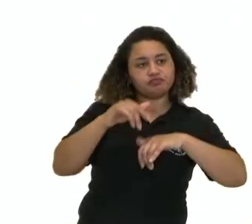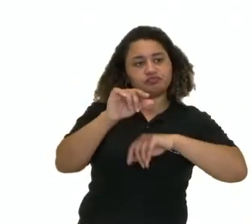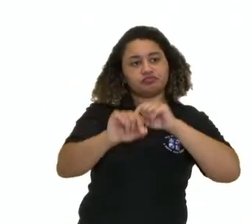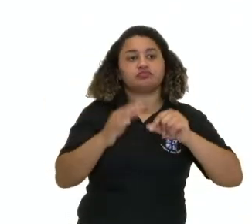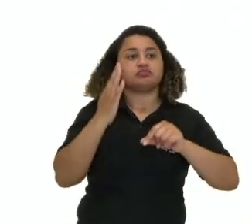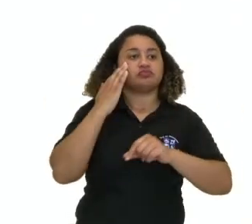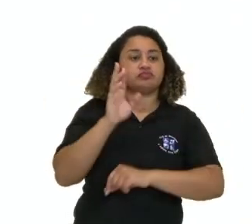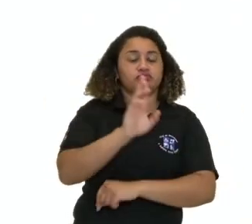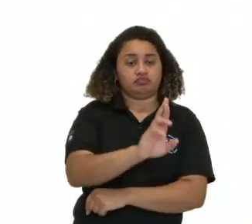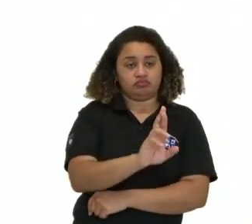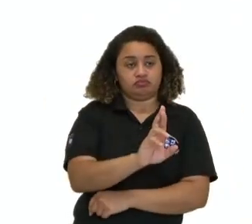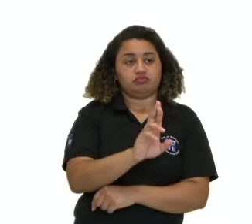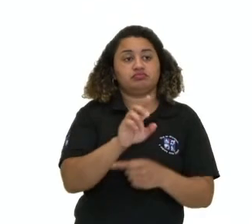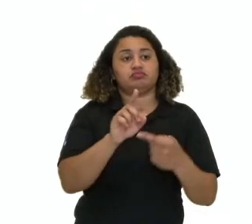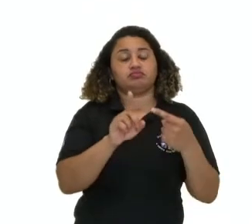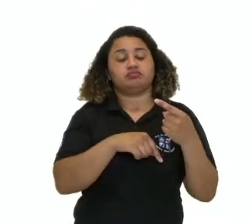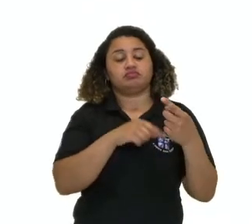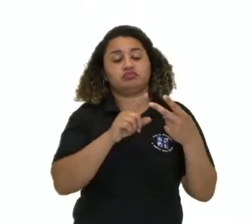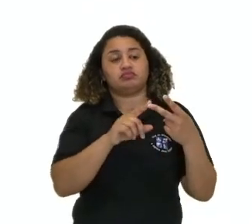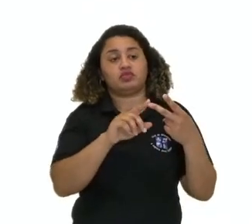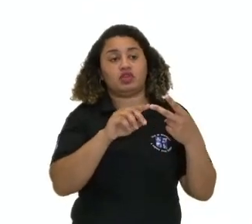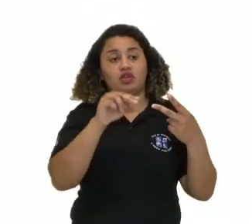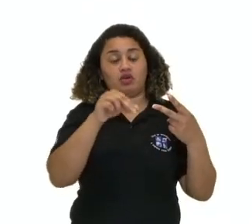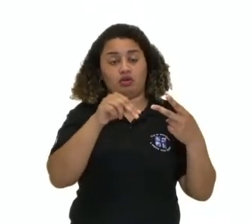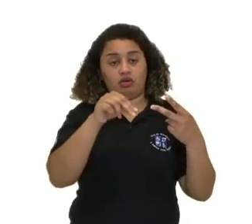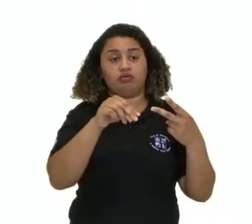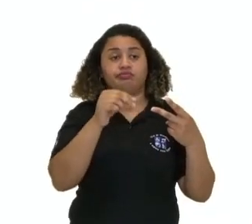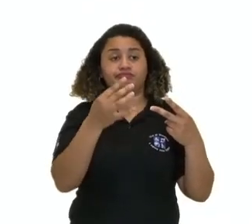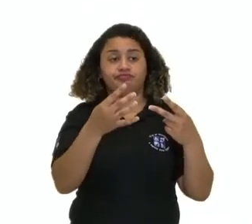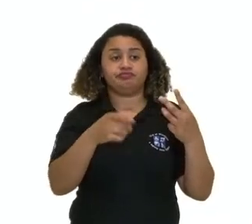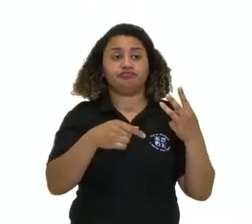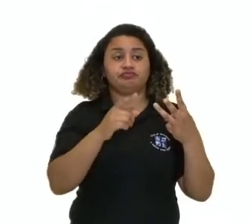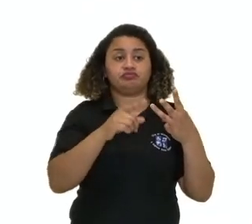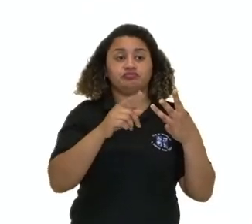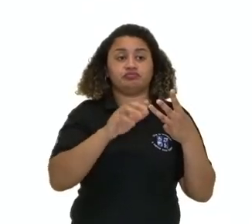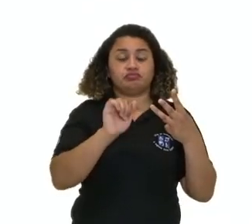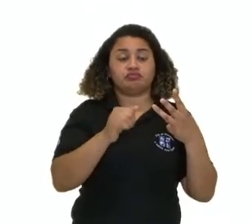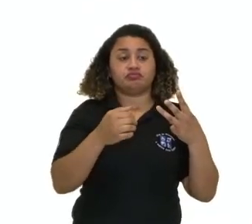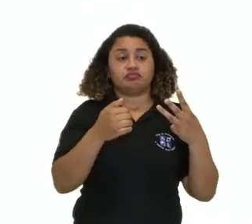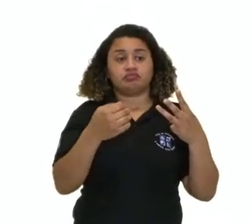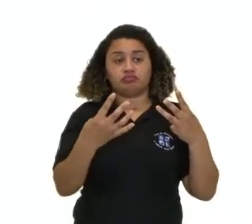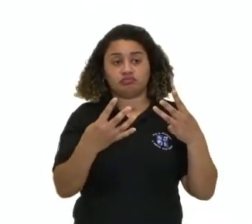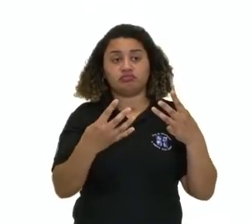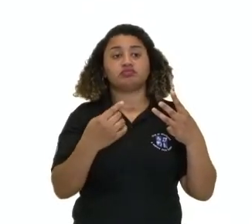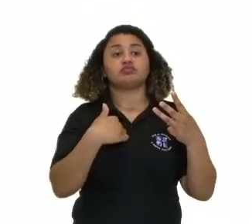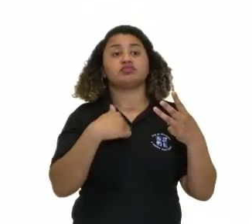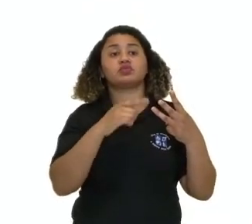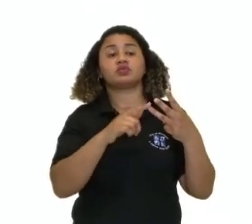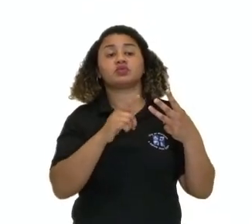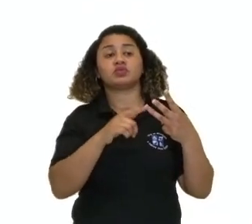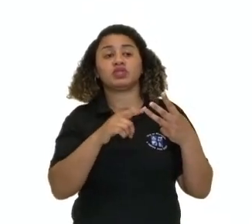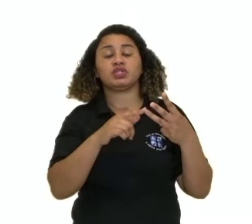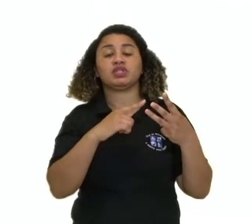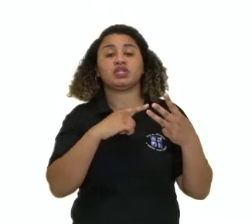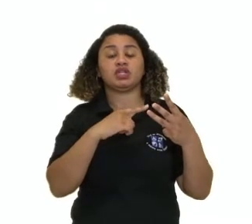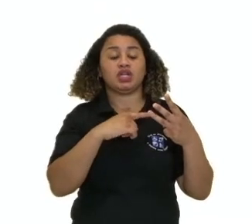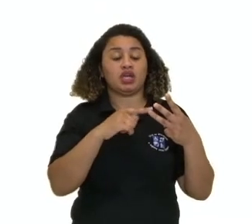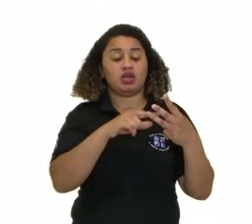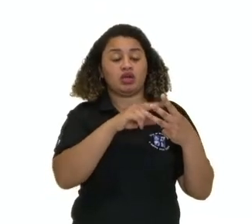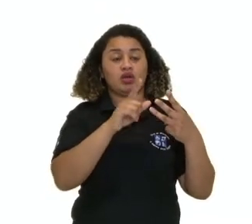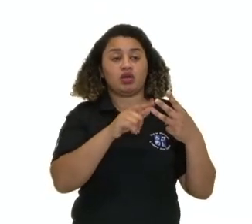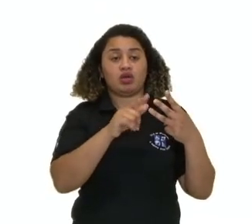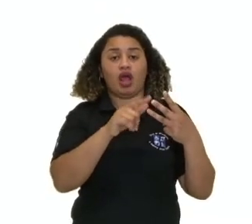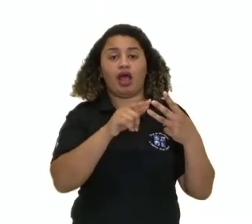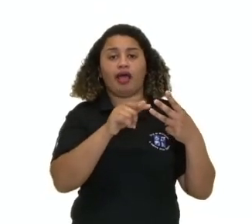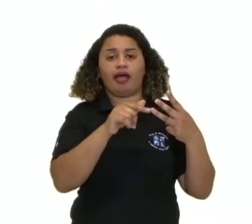Conhecemos a razão. Conheço o meu A4, que é 1.200, então, ou seja, até chegar no A4, tem 4 termos, número